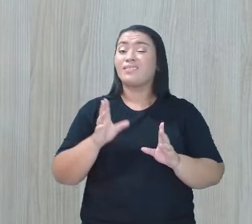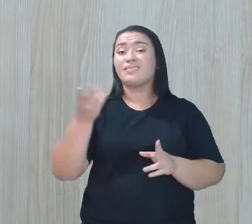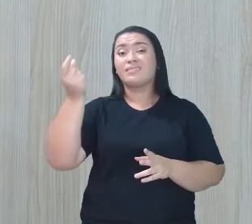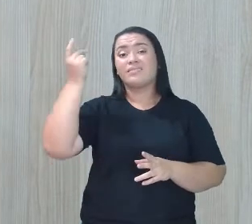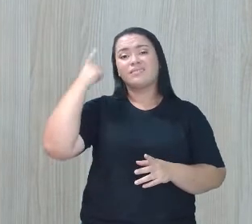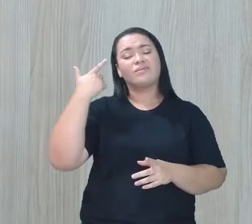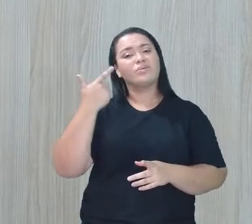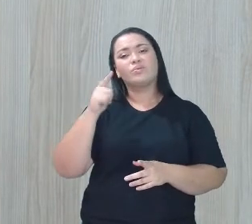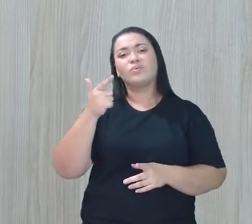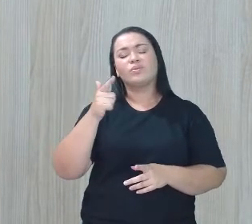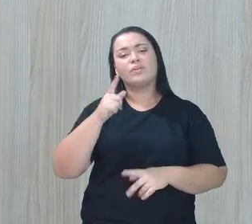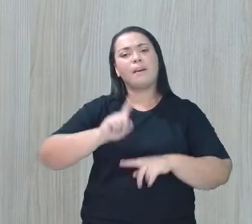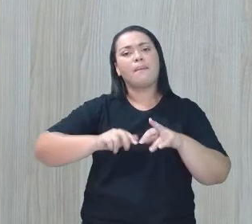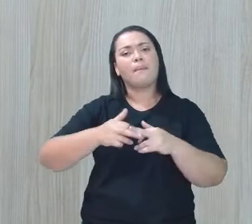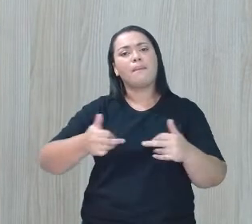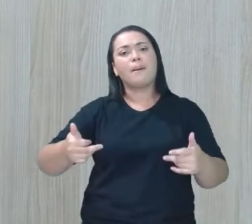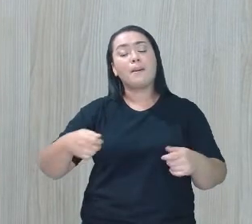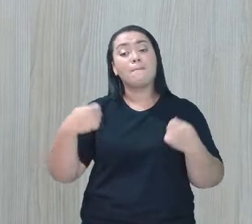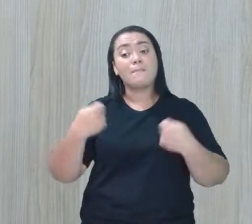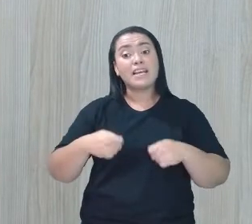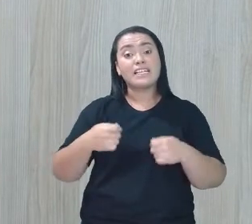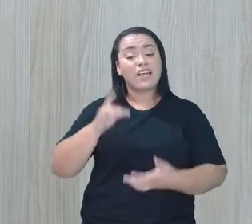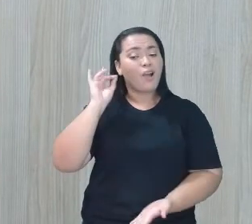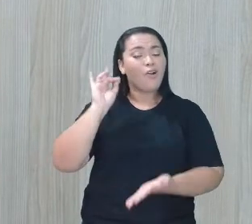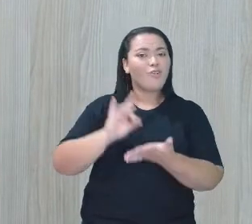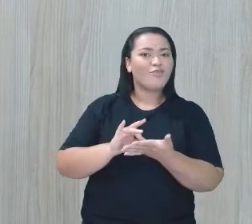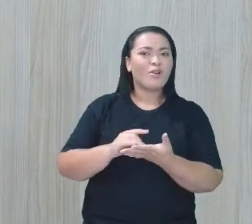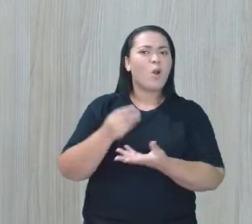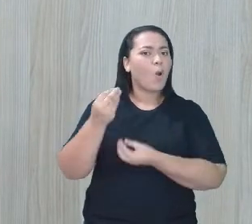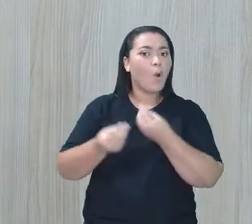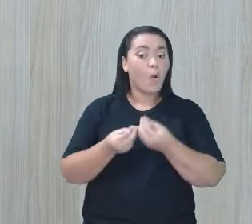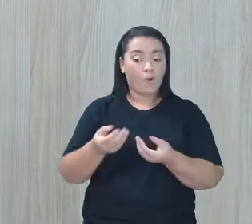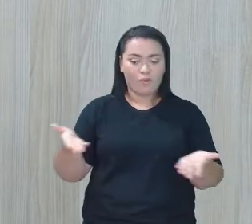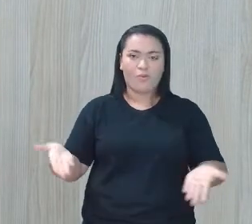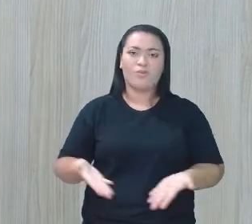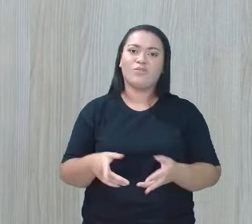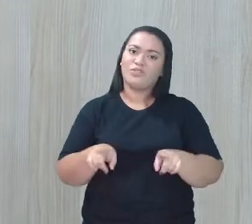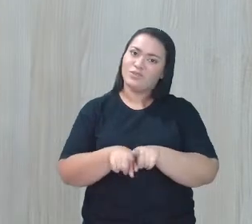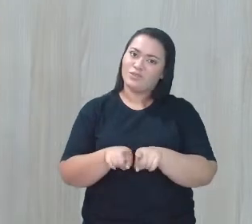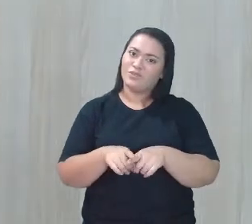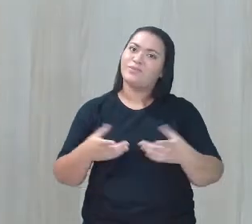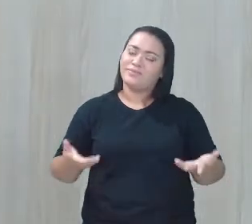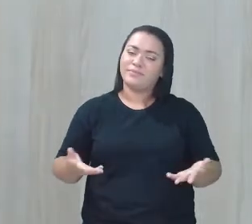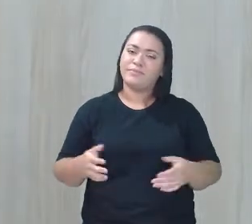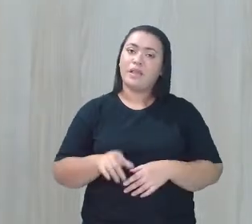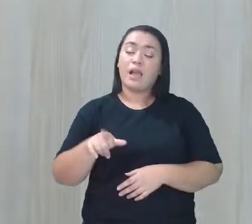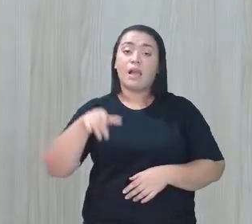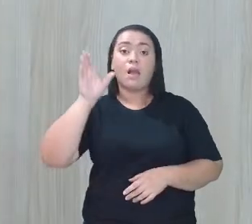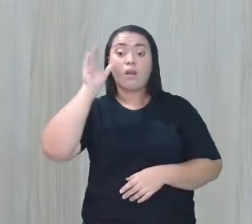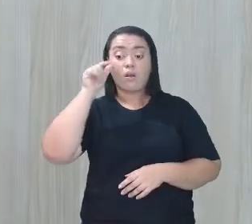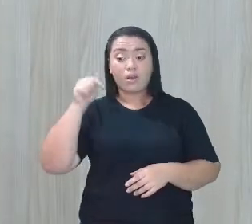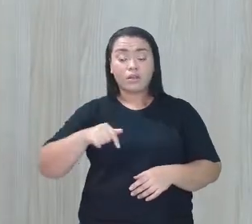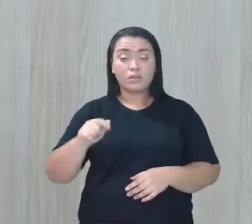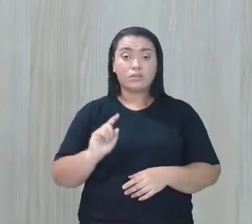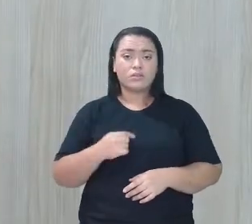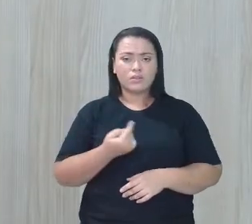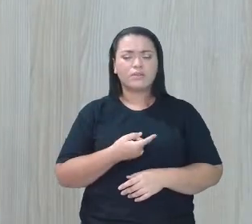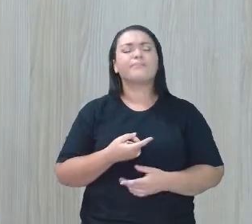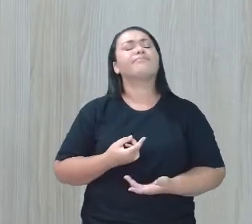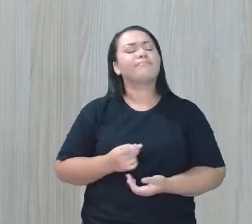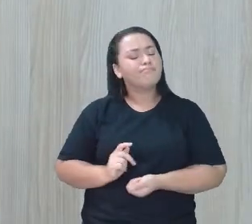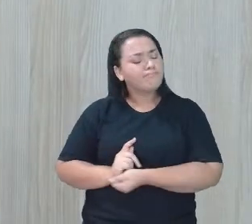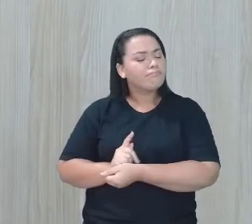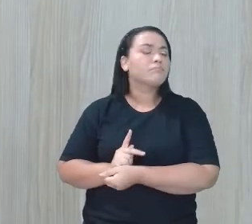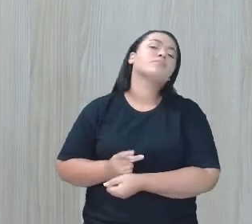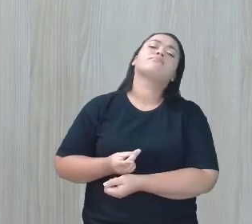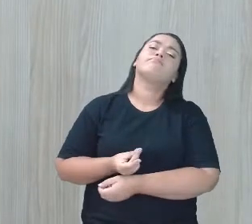equipamentos necessários para que eles pudessem confirmar como nós temos hoje, não é, professor? E essa curiosidade nossa, ela deve perdurar